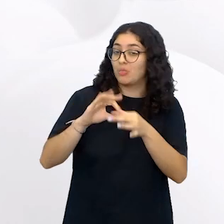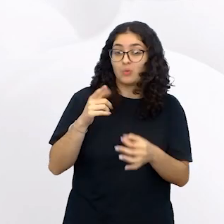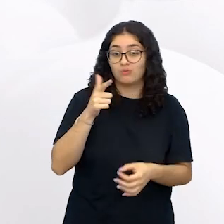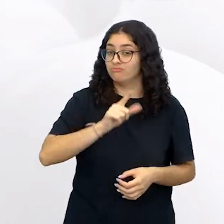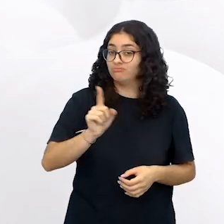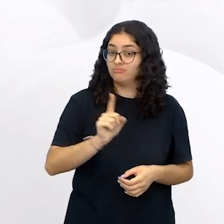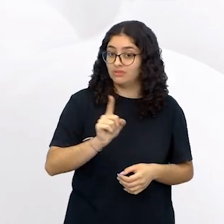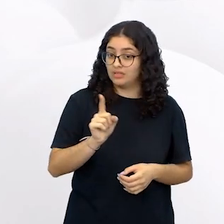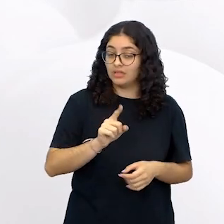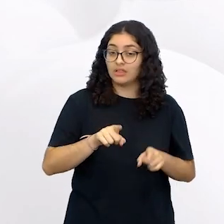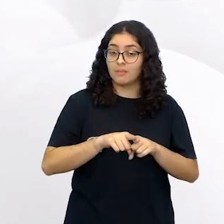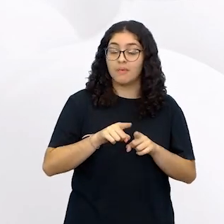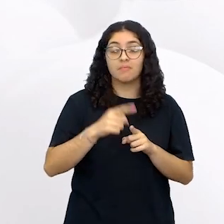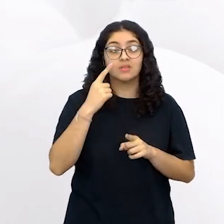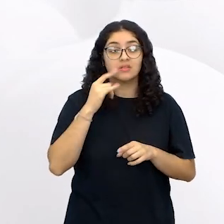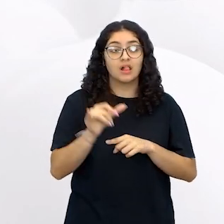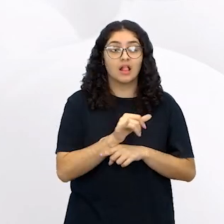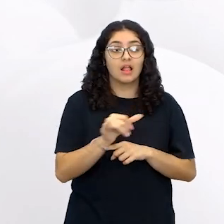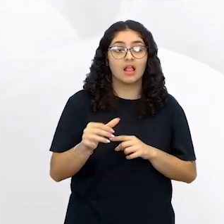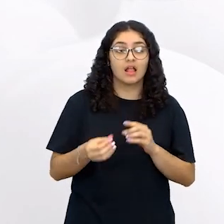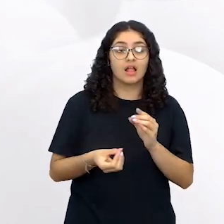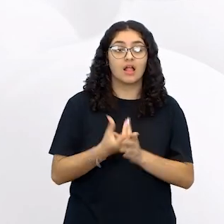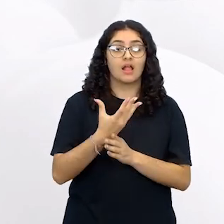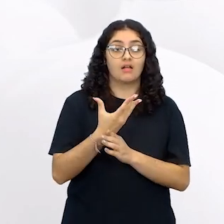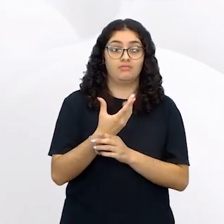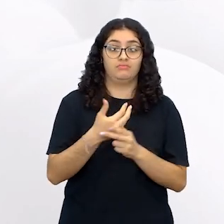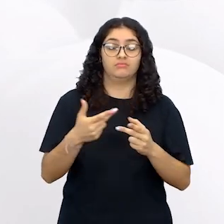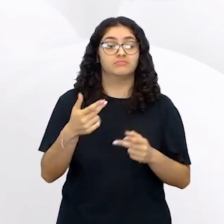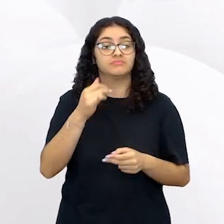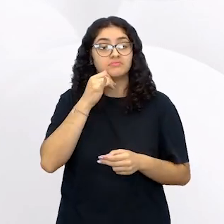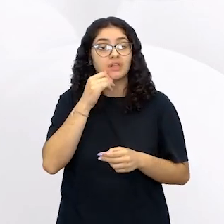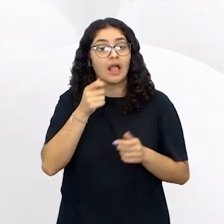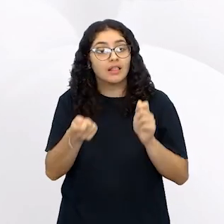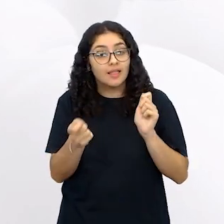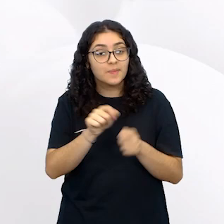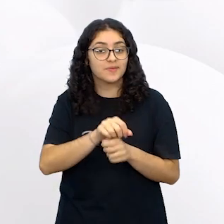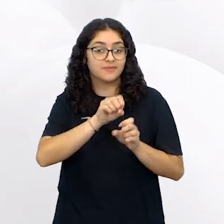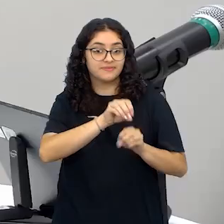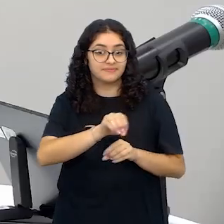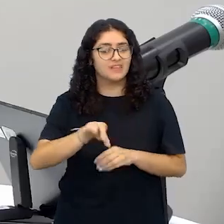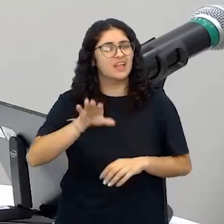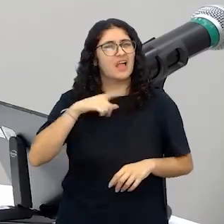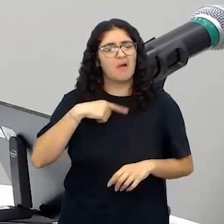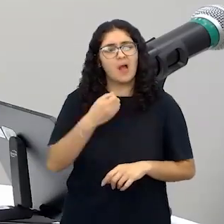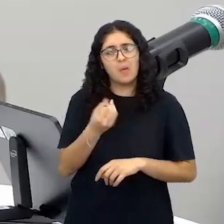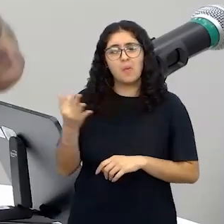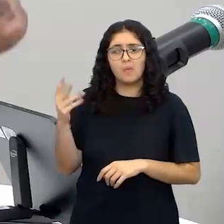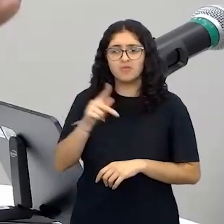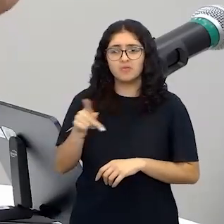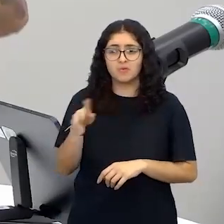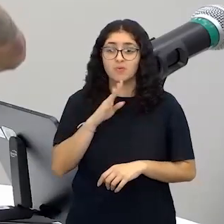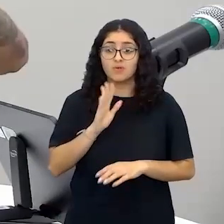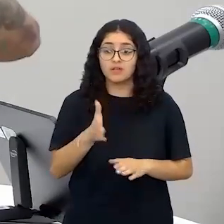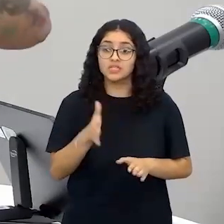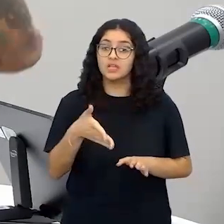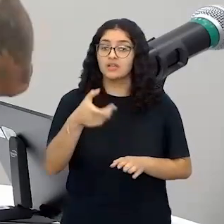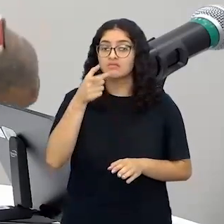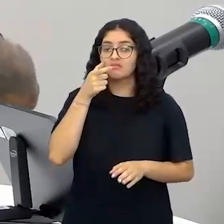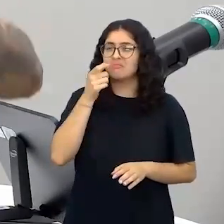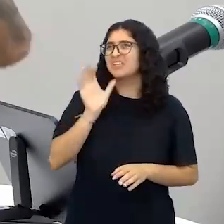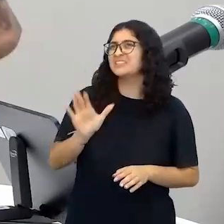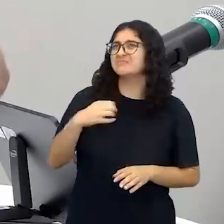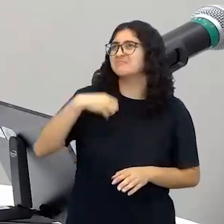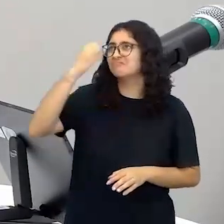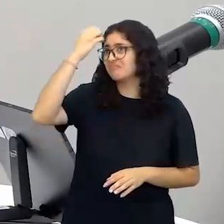e montou um jeito diferente de trabalhar com ele. Eu acho que alguns professores conhecem. Eu já vi esse filme, mas eu não